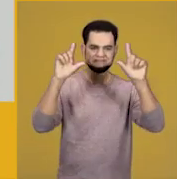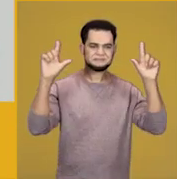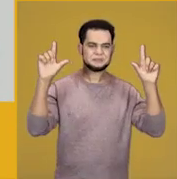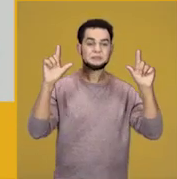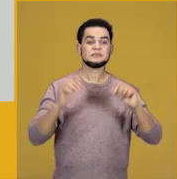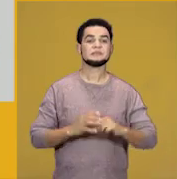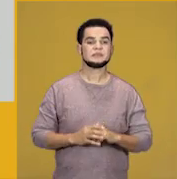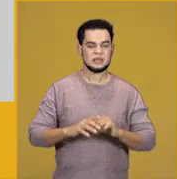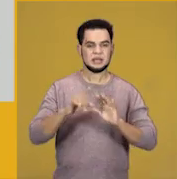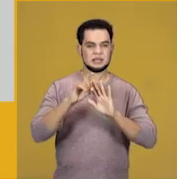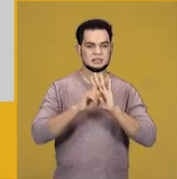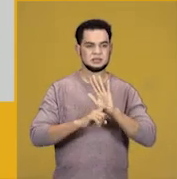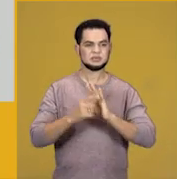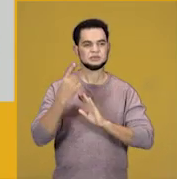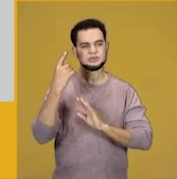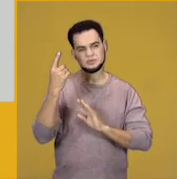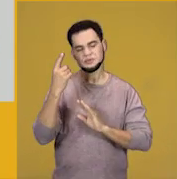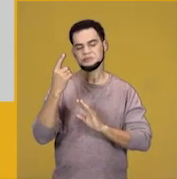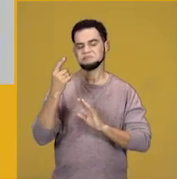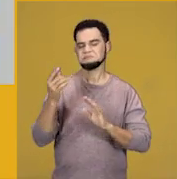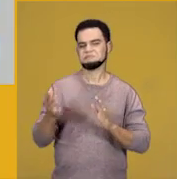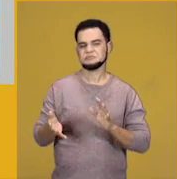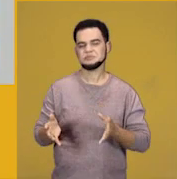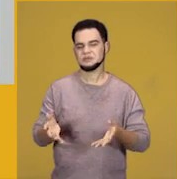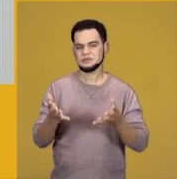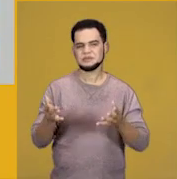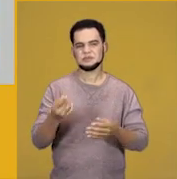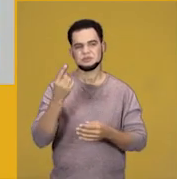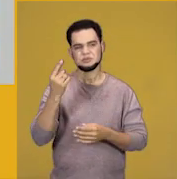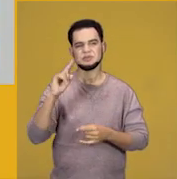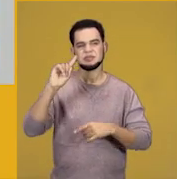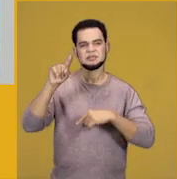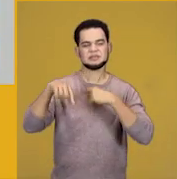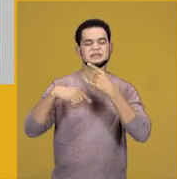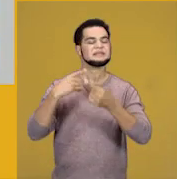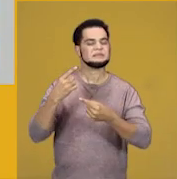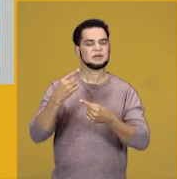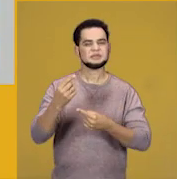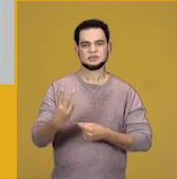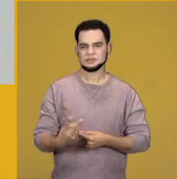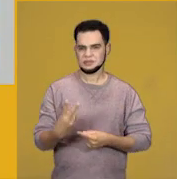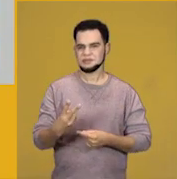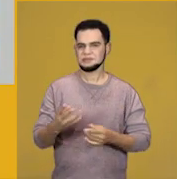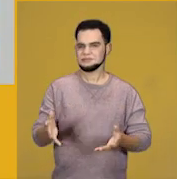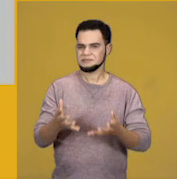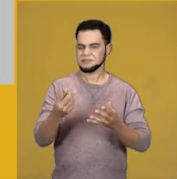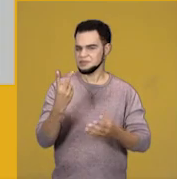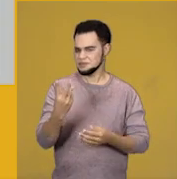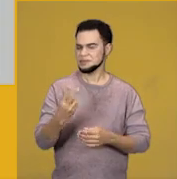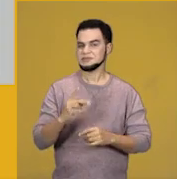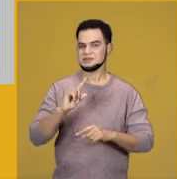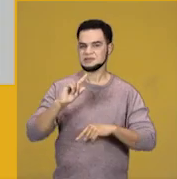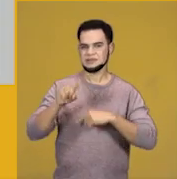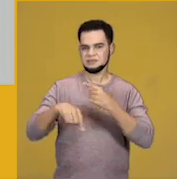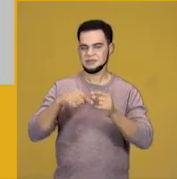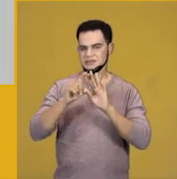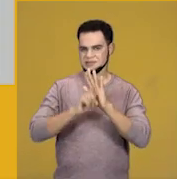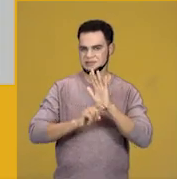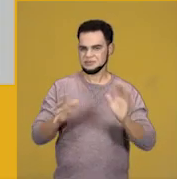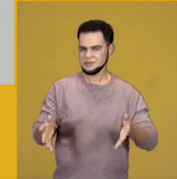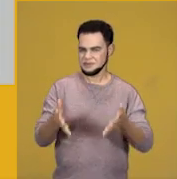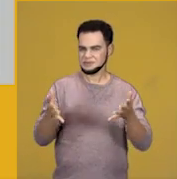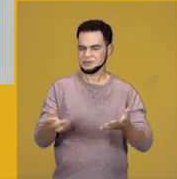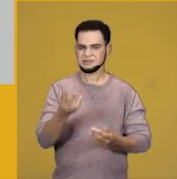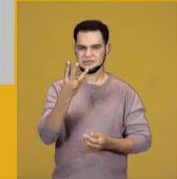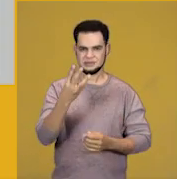Depois das instruções, o texto motivador 1, o texto motivador 2 e o texto motivador 3,